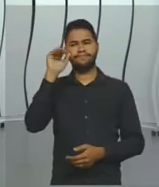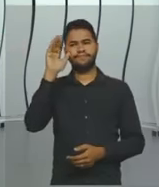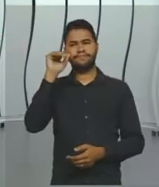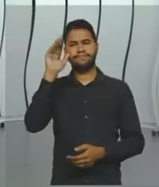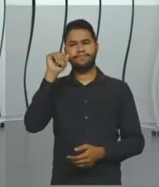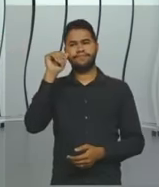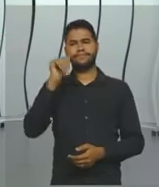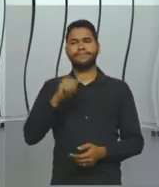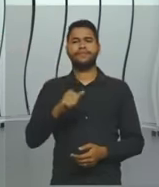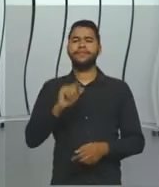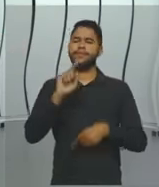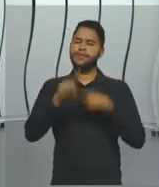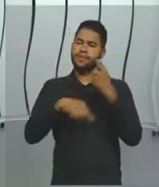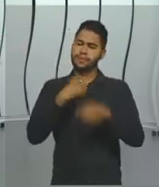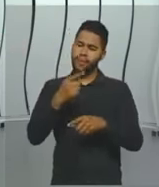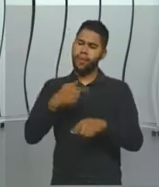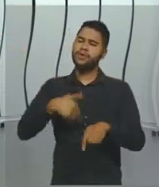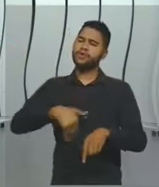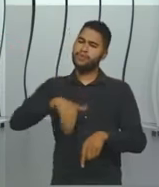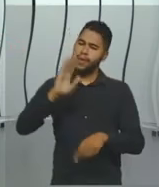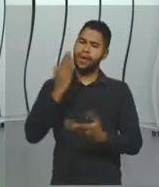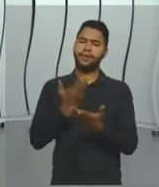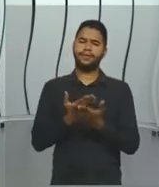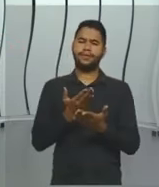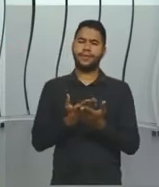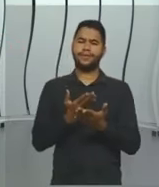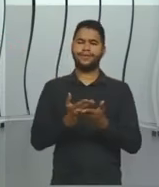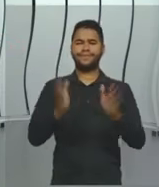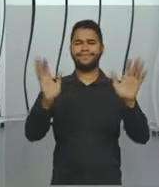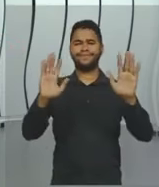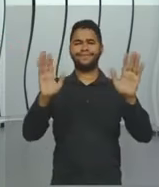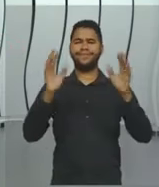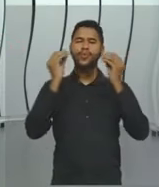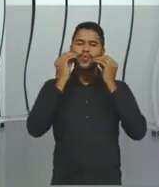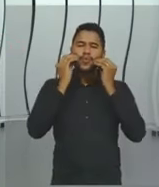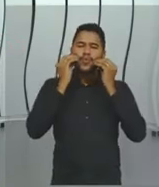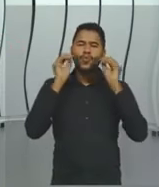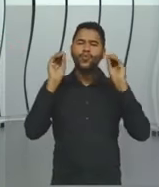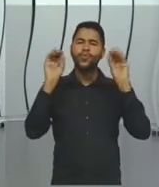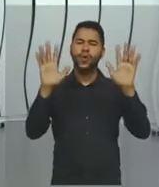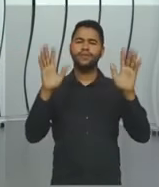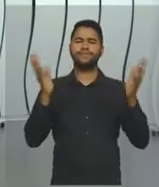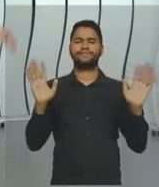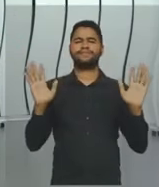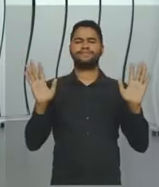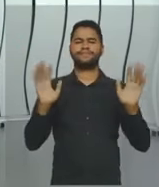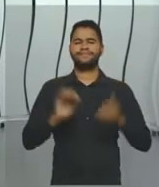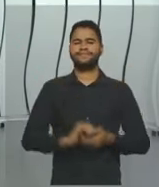See you next class. Kisses and bye bye.